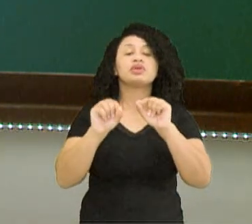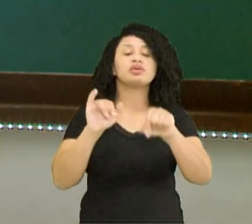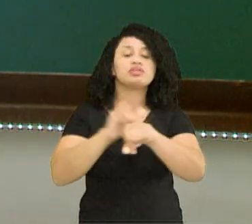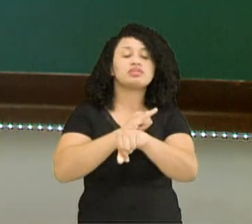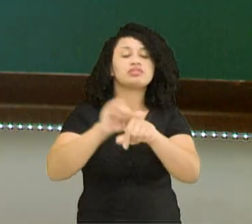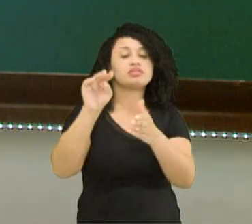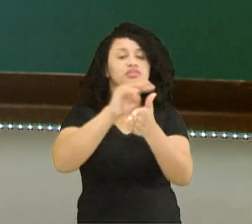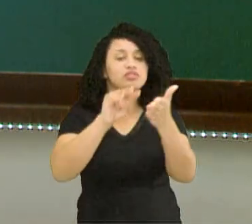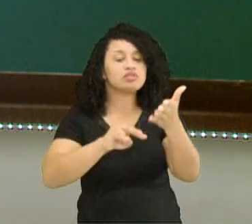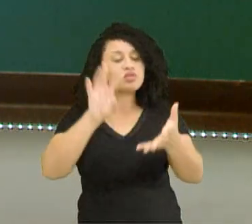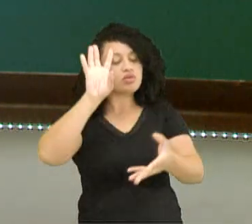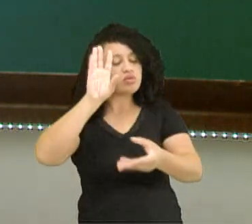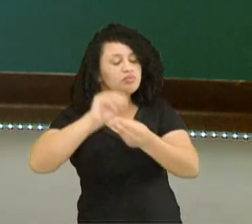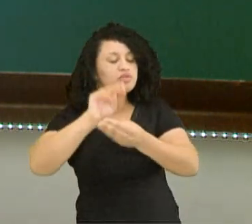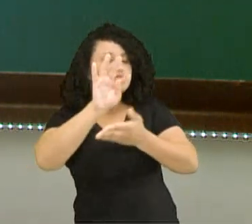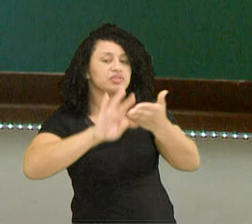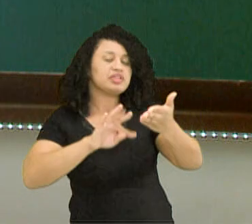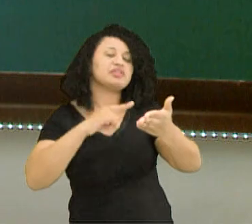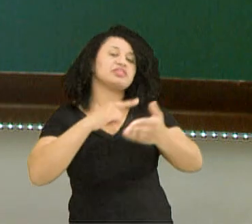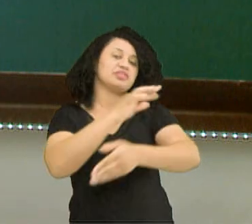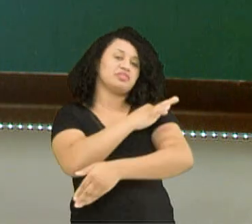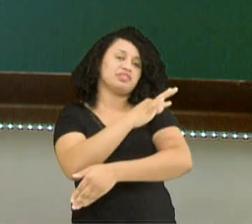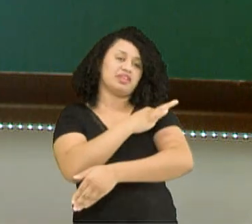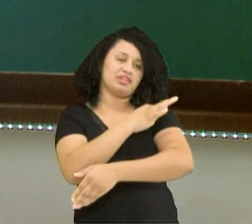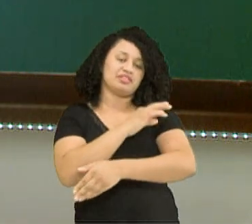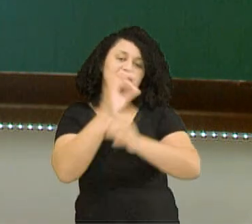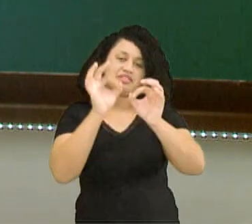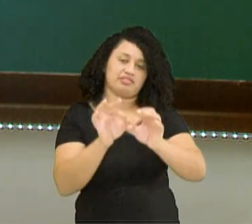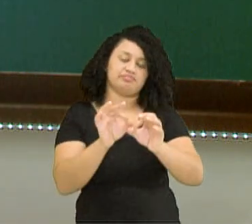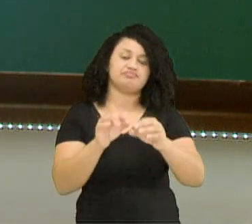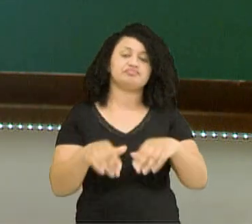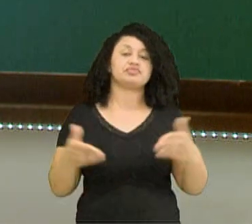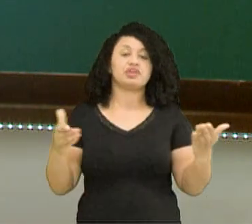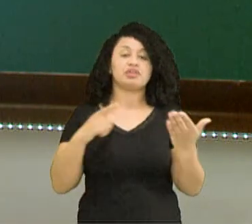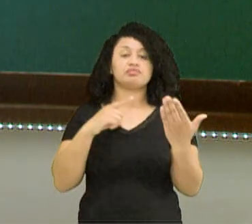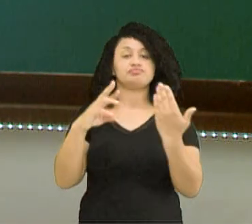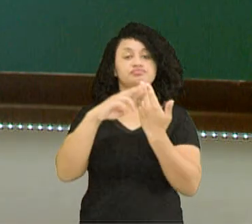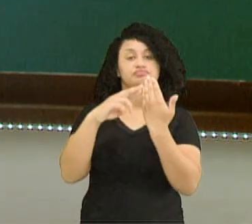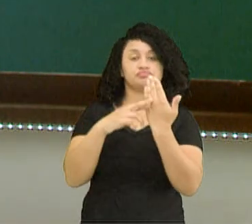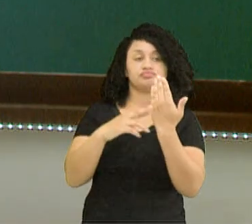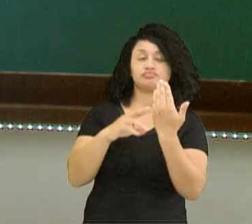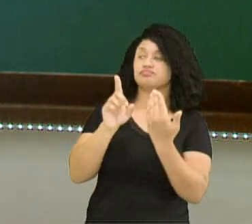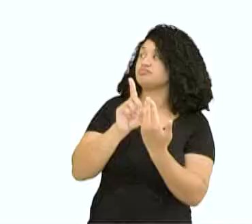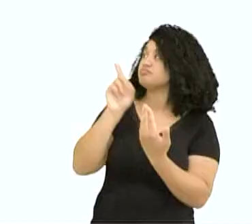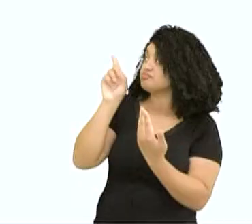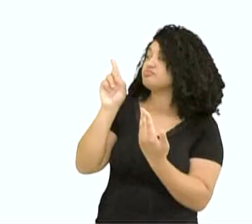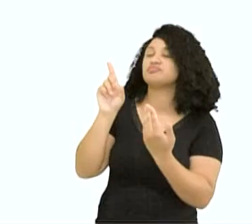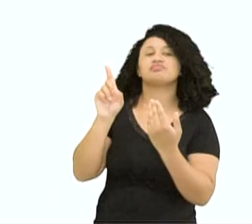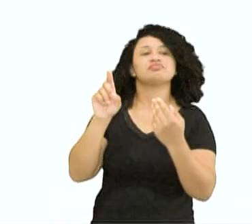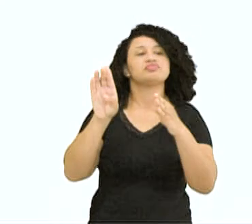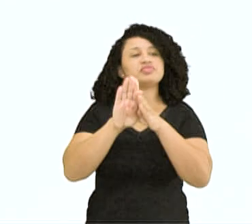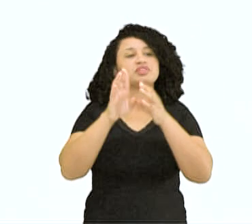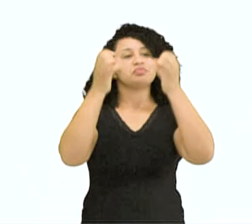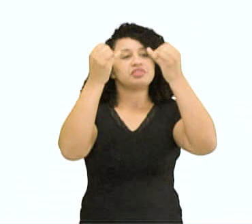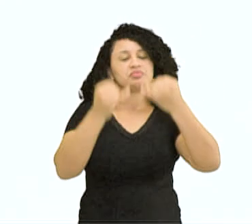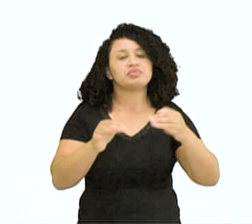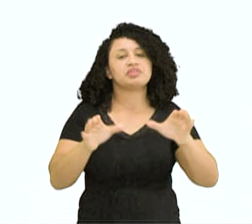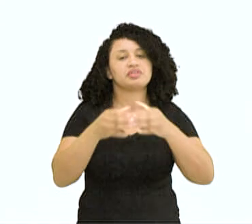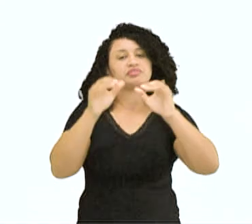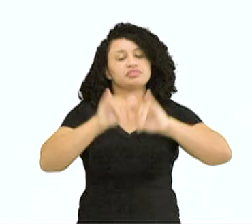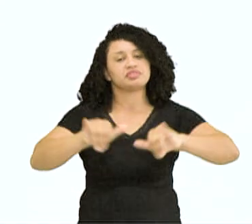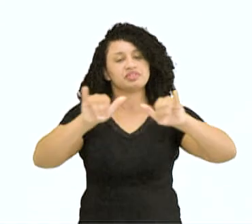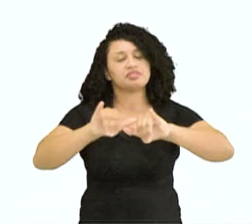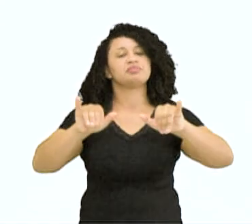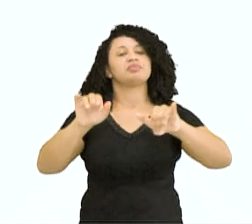compreendemos o texto através daquelas técnicas, certo? Então, aqui a gente tem as referências, tem um pouquinho mais da campanha, você pode